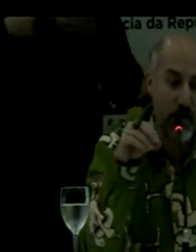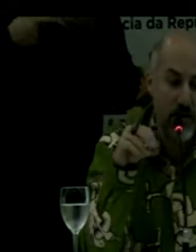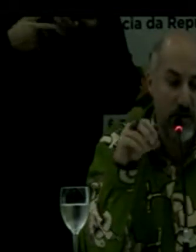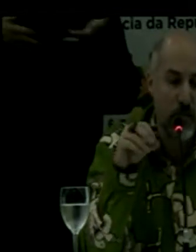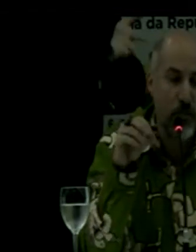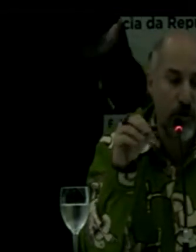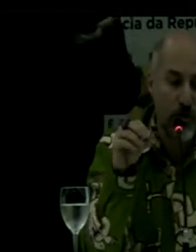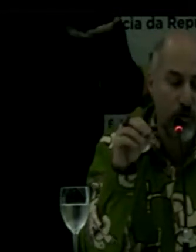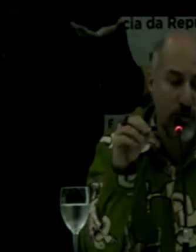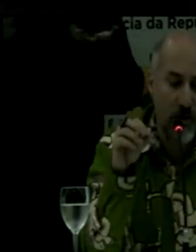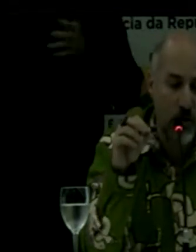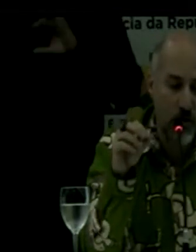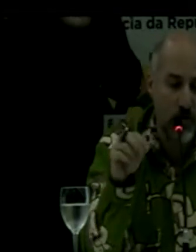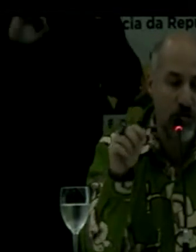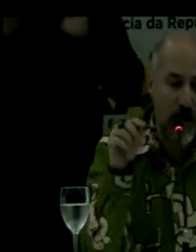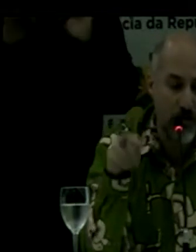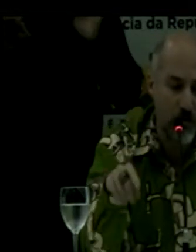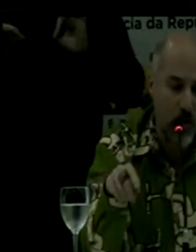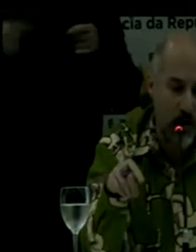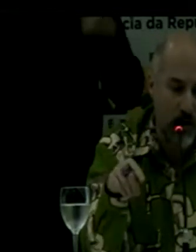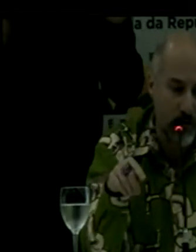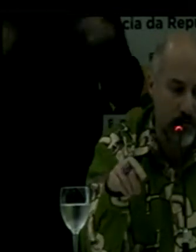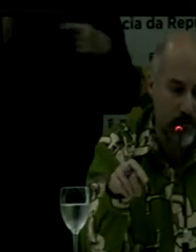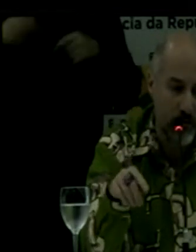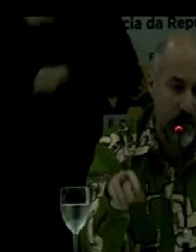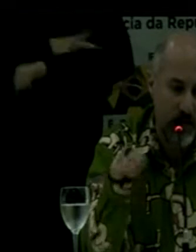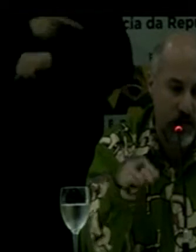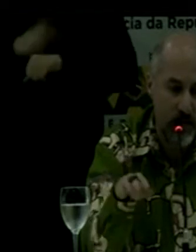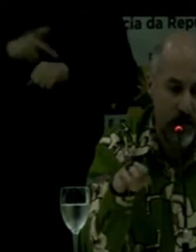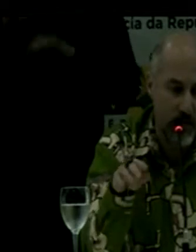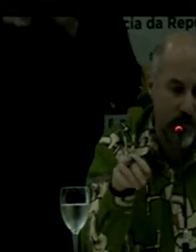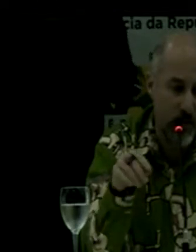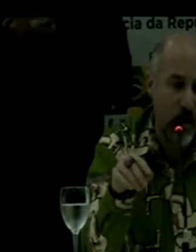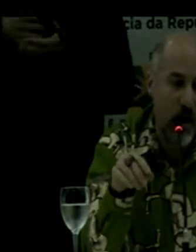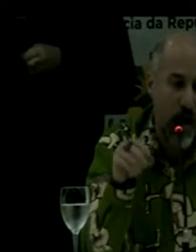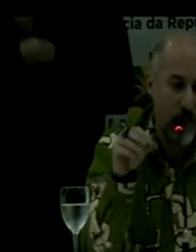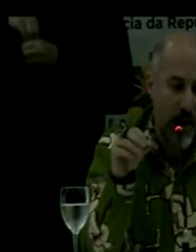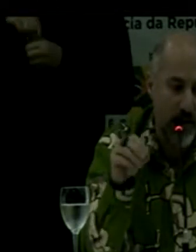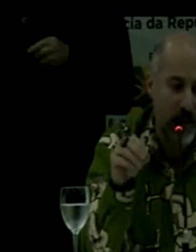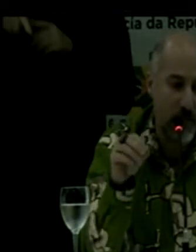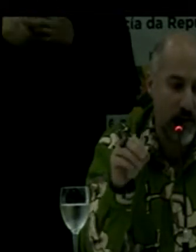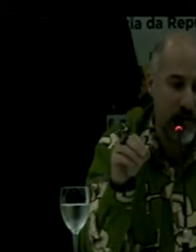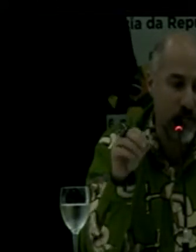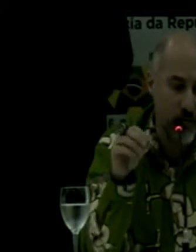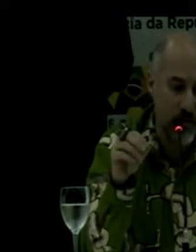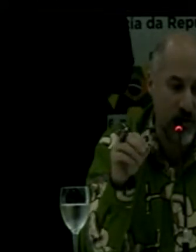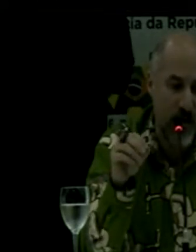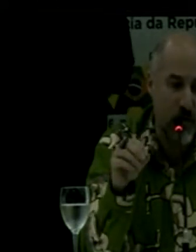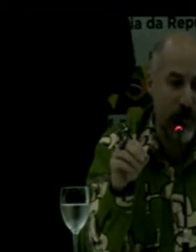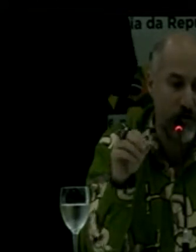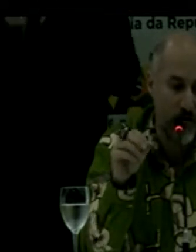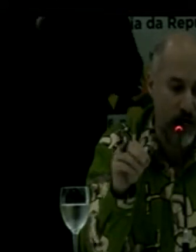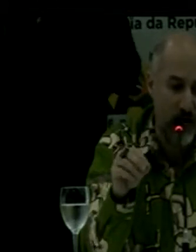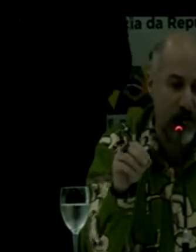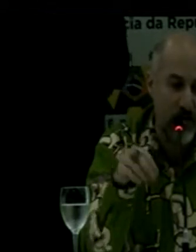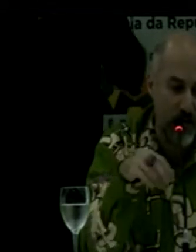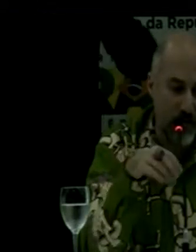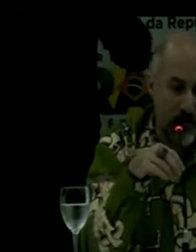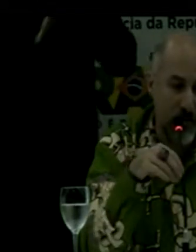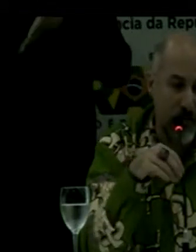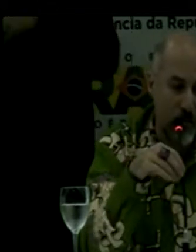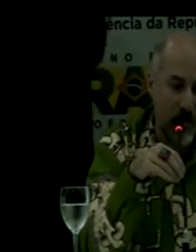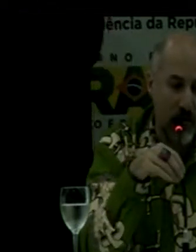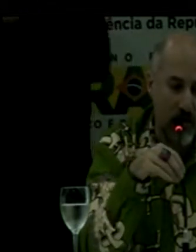estimular no planejamento político-pedagógico da escola, desde o princípio, a participação social em